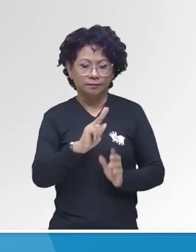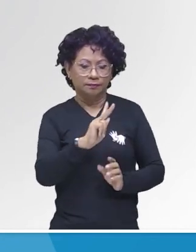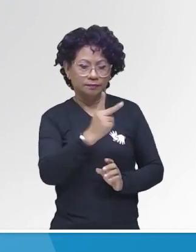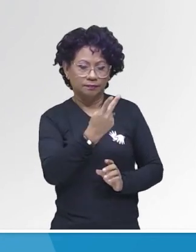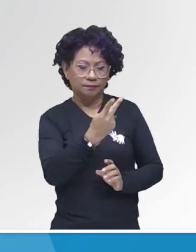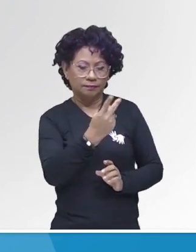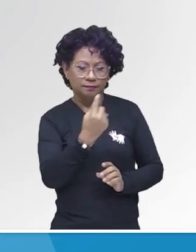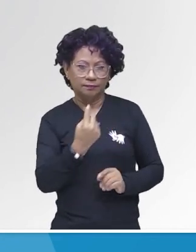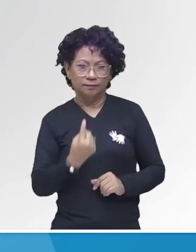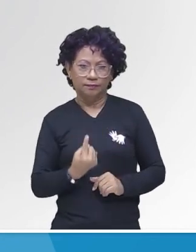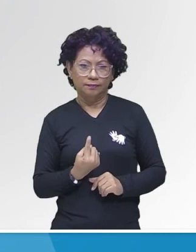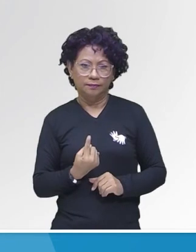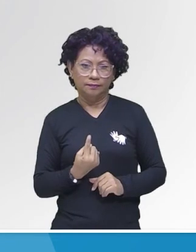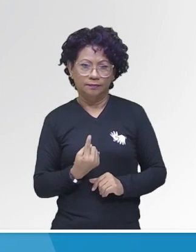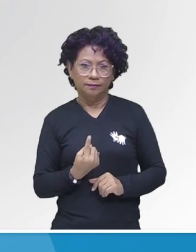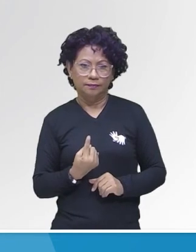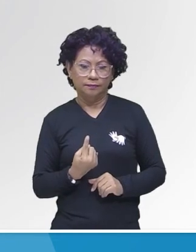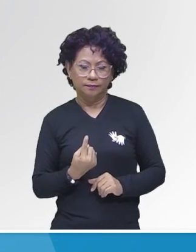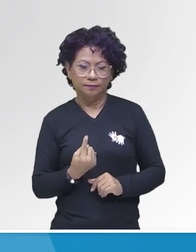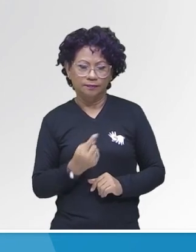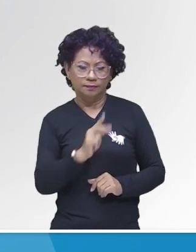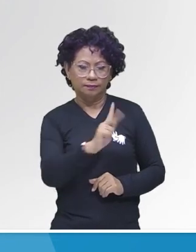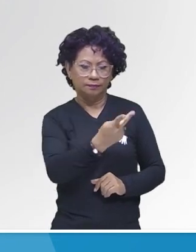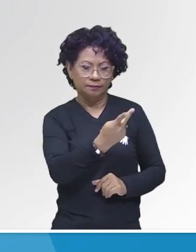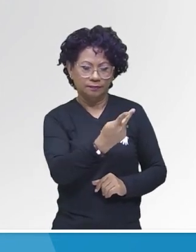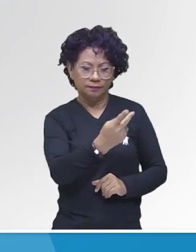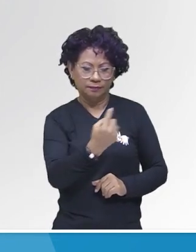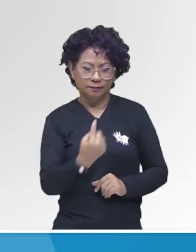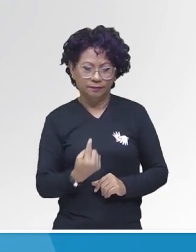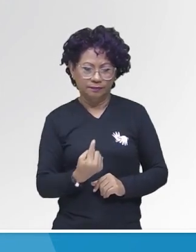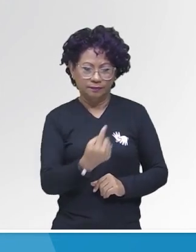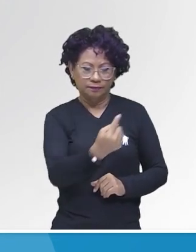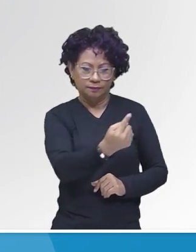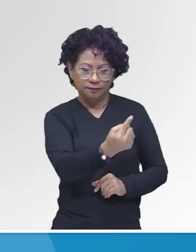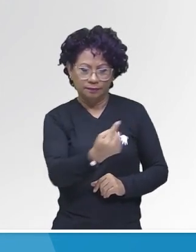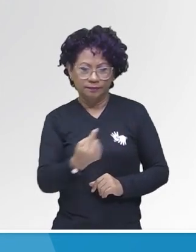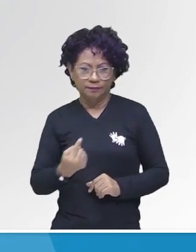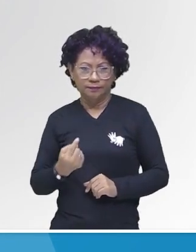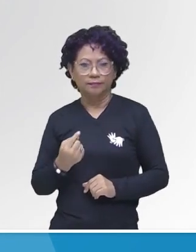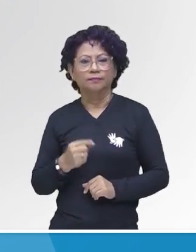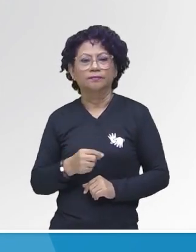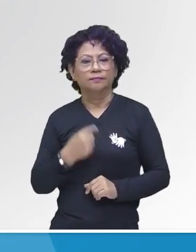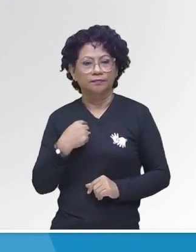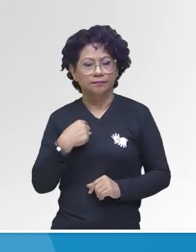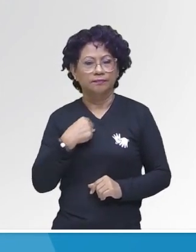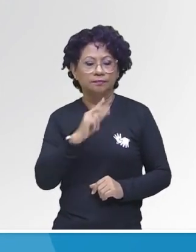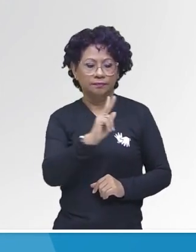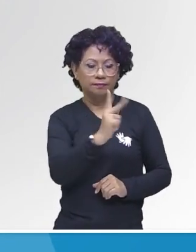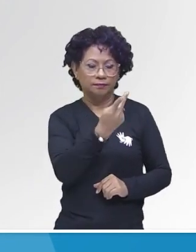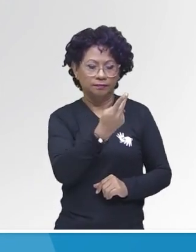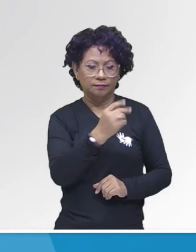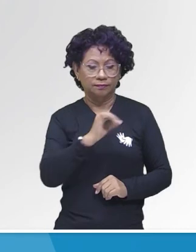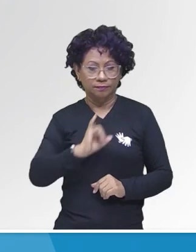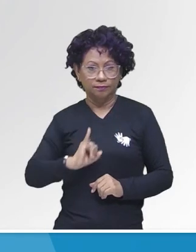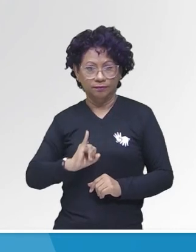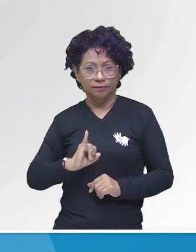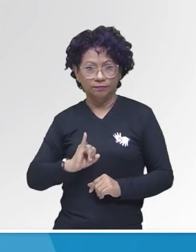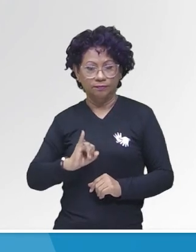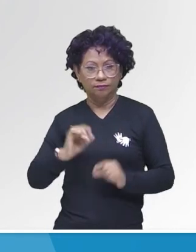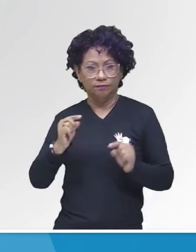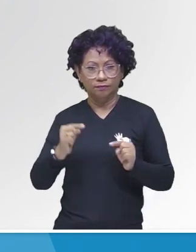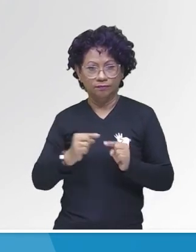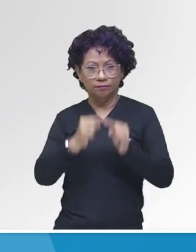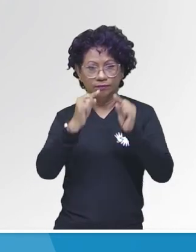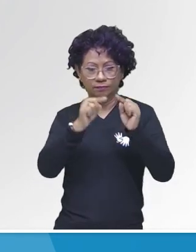ó, no meio termo entre H e D. Olha aqui, ó. Já pode analisar aqui que eles são colineares, né? A gente